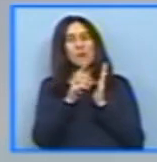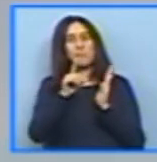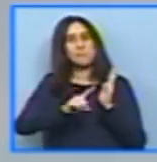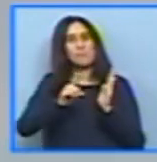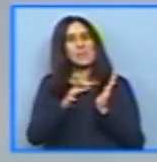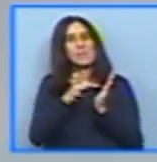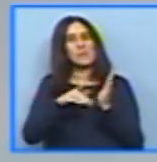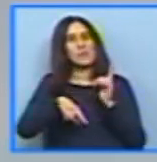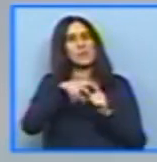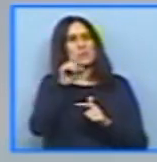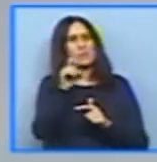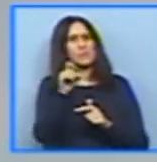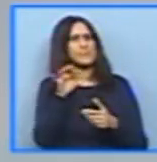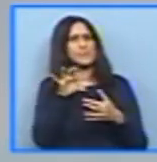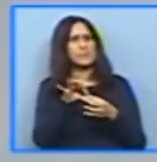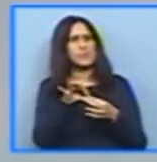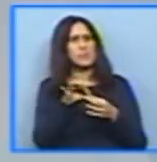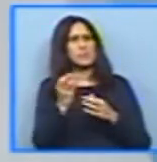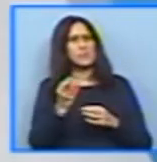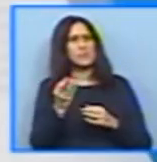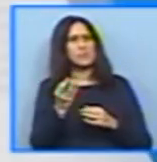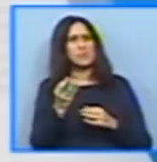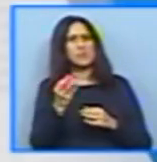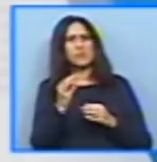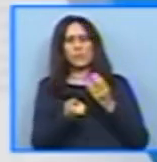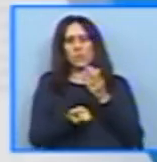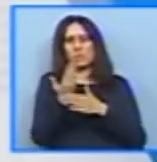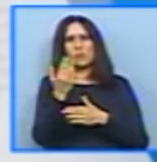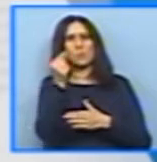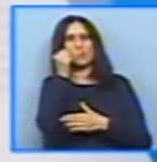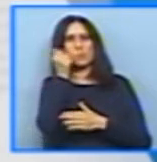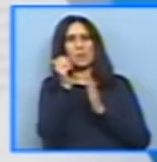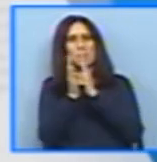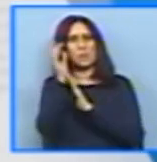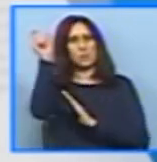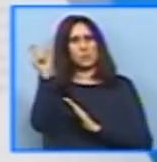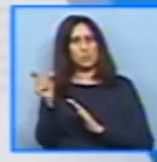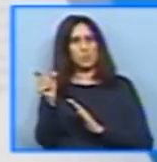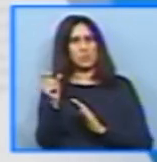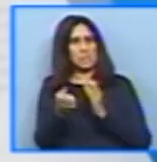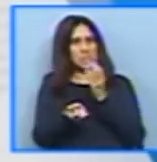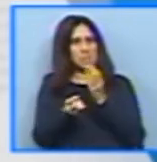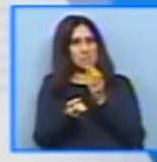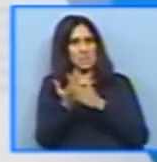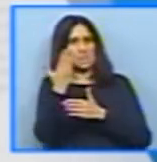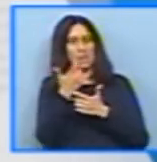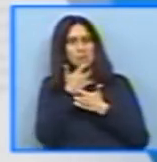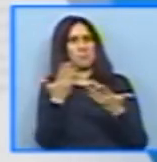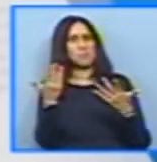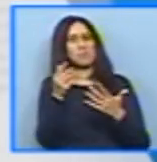Êxodo remete para esse ato fundacional do Deus Pai, Criador, Padre João Lourenço.